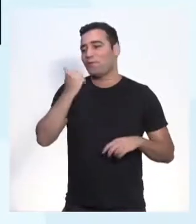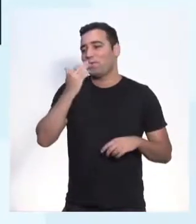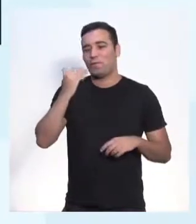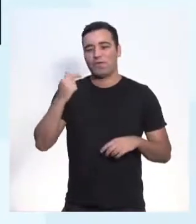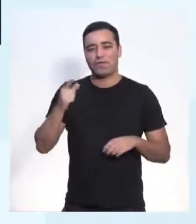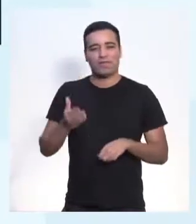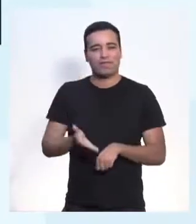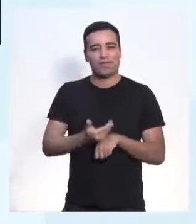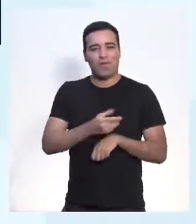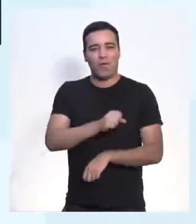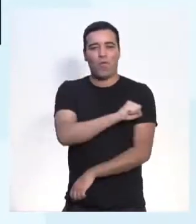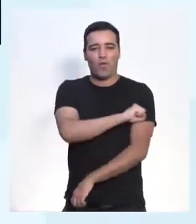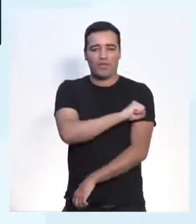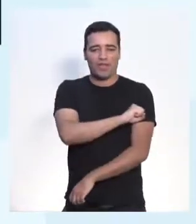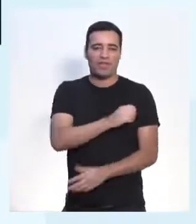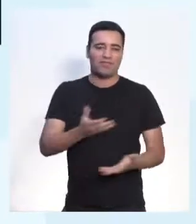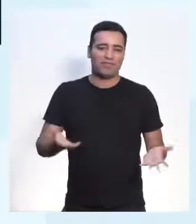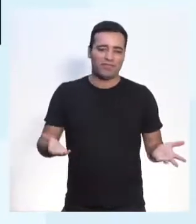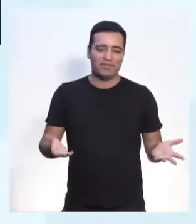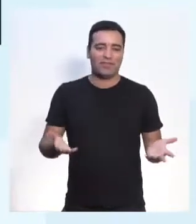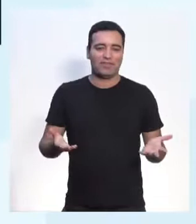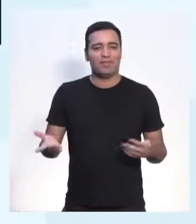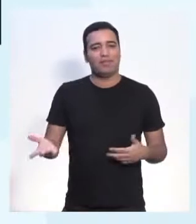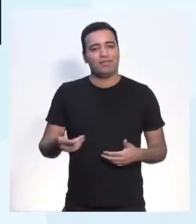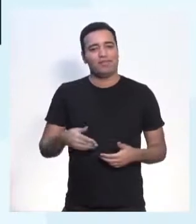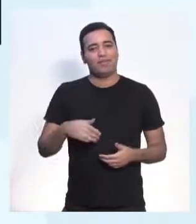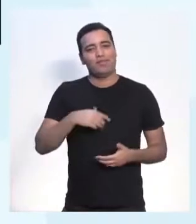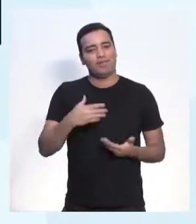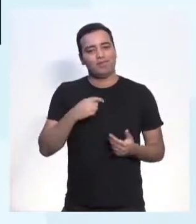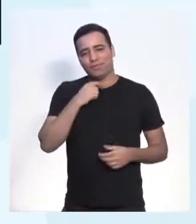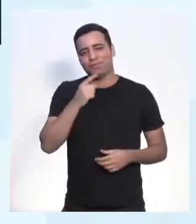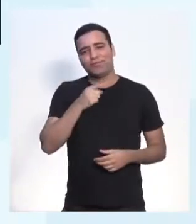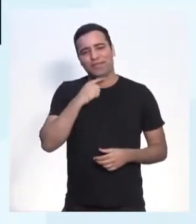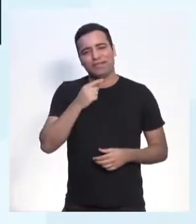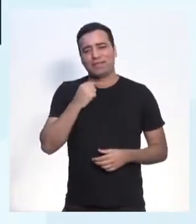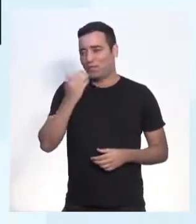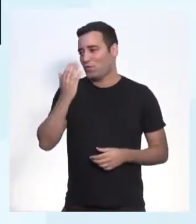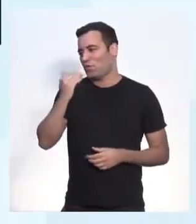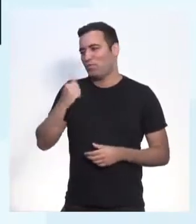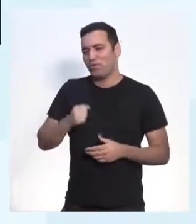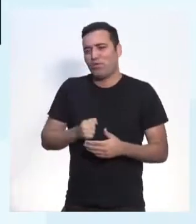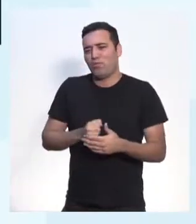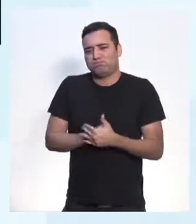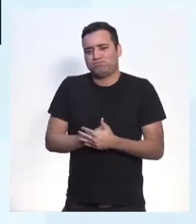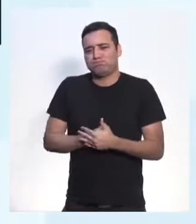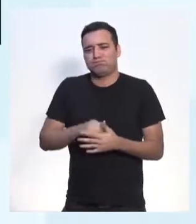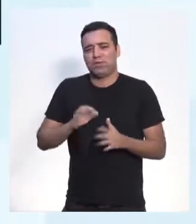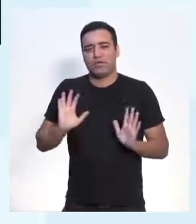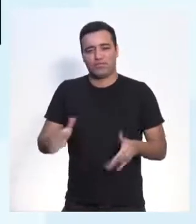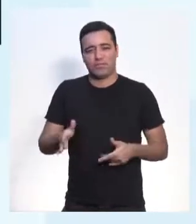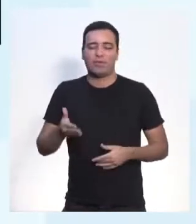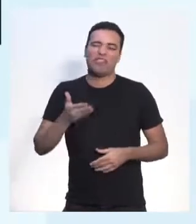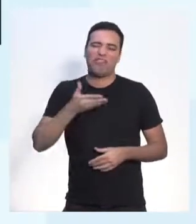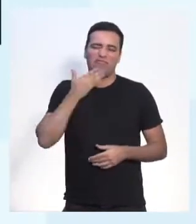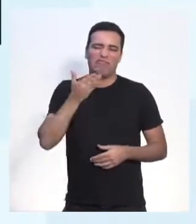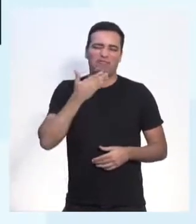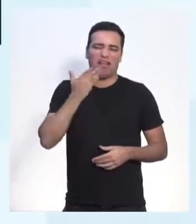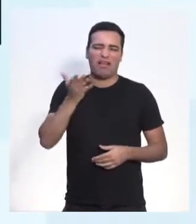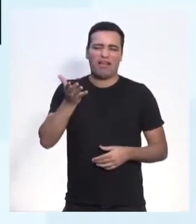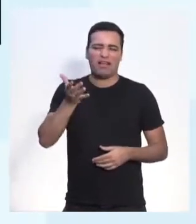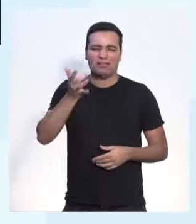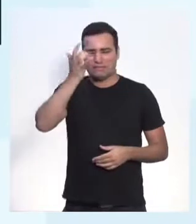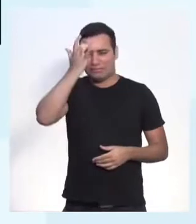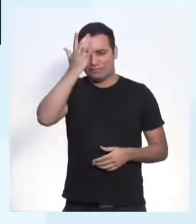do oitavo, né, Antônia? Agora a gente- assim não dá, né, gente? Agora a gente já almoçou, né, Antônia? Então agora não ninguém. Mas aí tá fácil agora. Essa tá muito